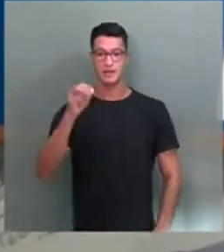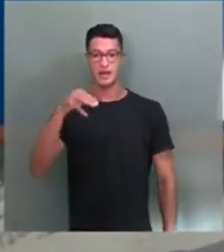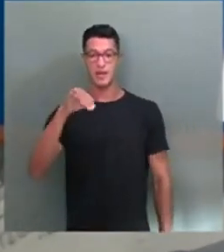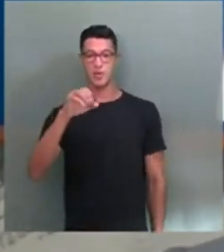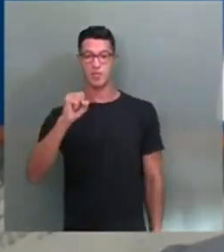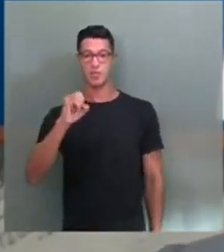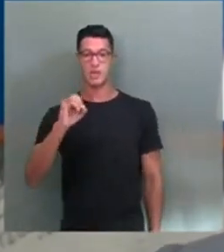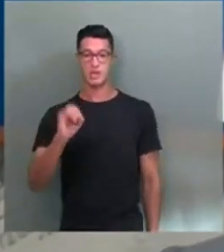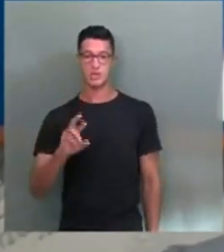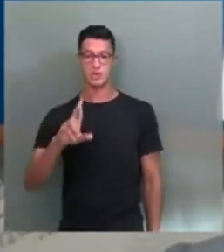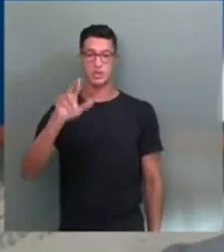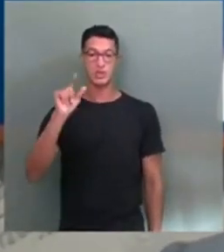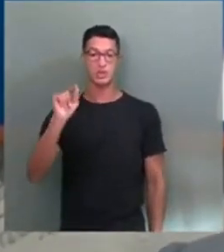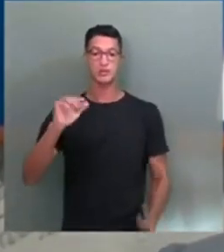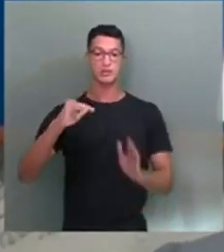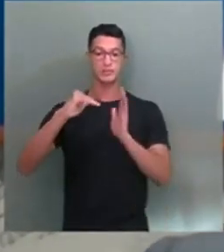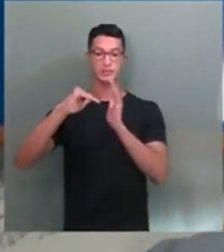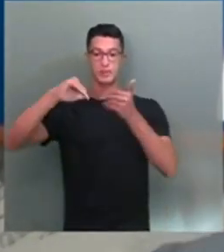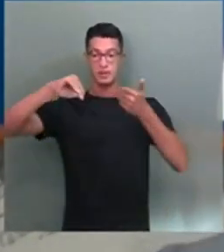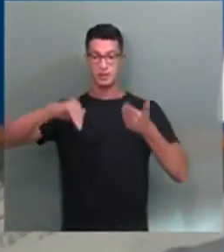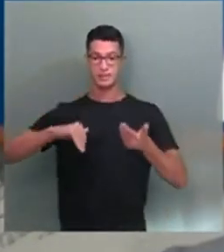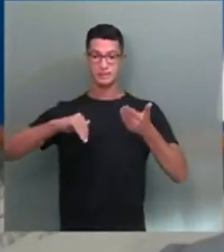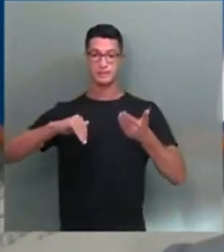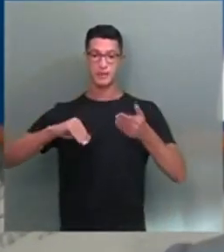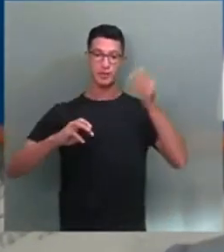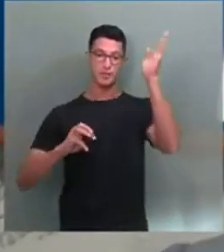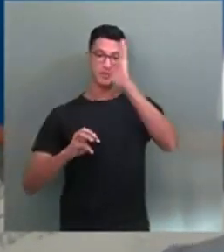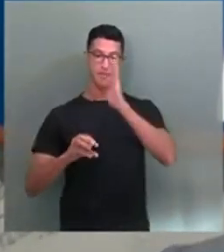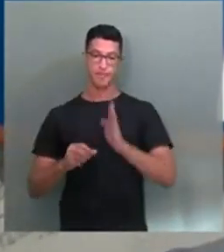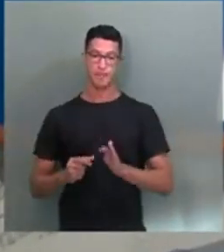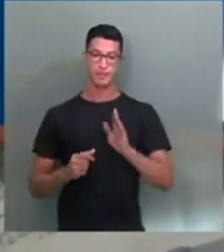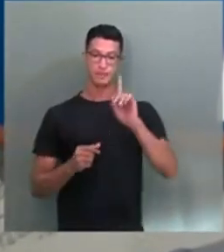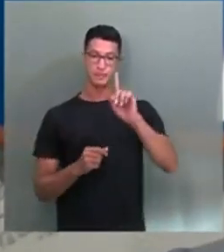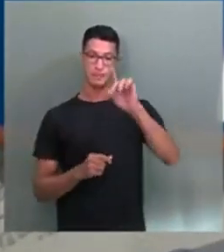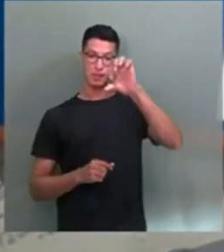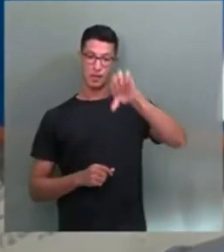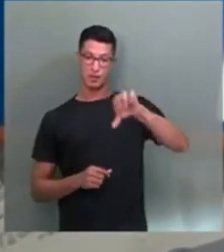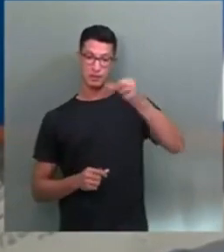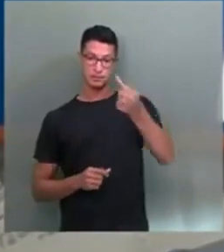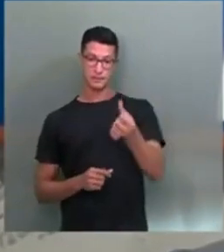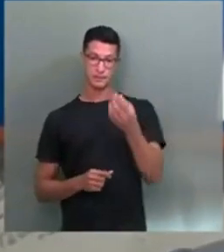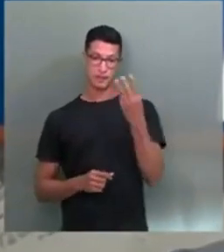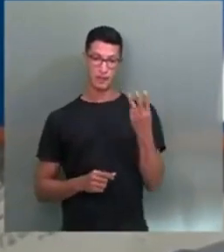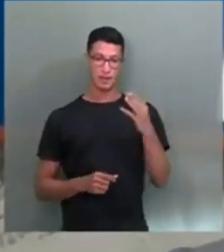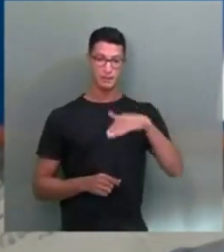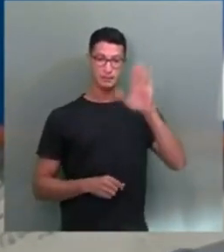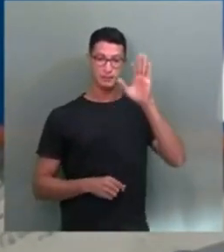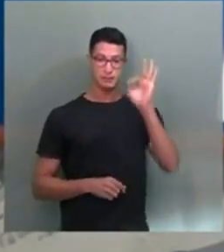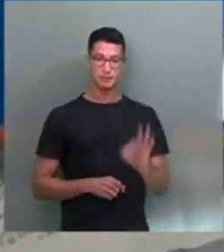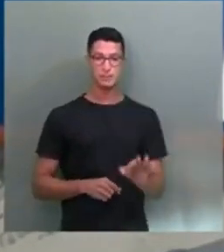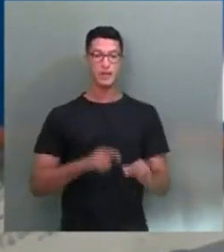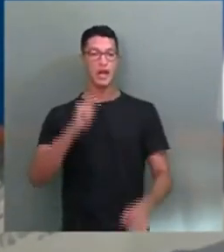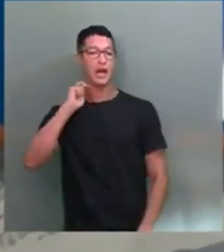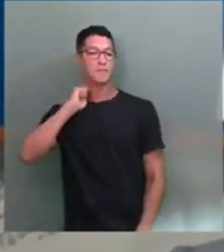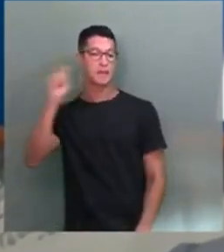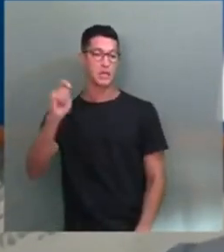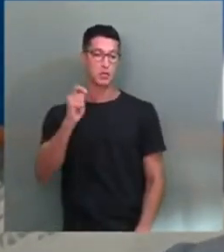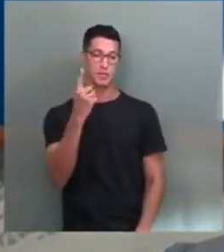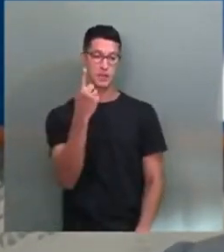rádio que o Congresso Nacional, em 1963, mais precisamente em abril,